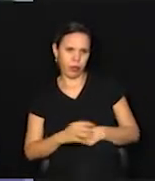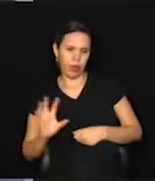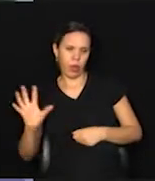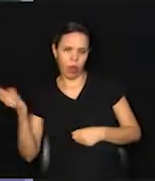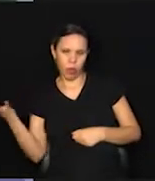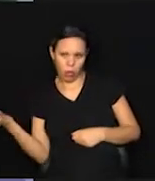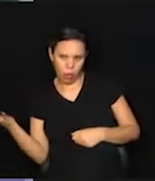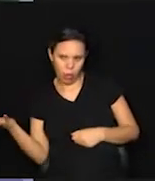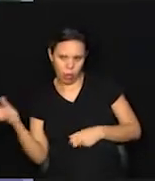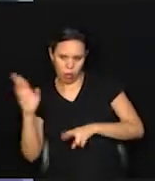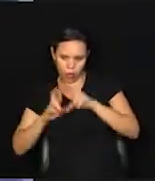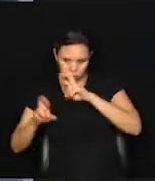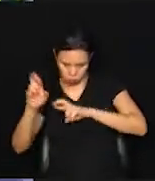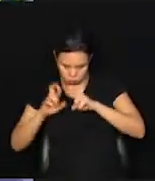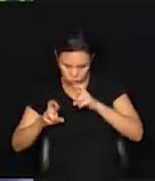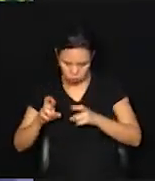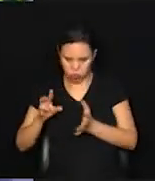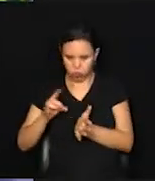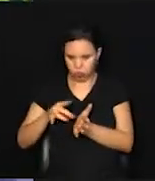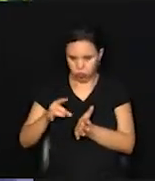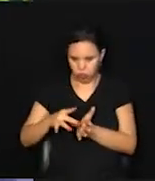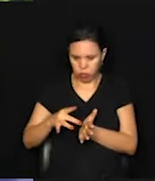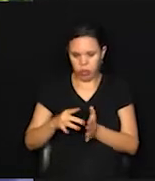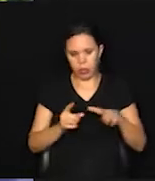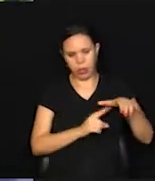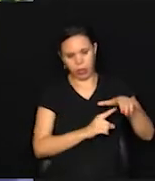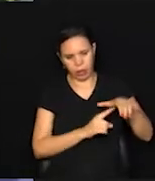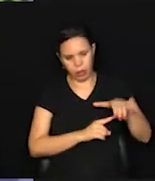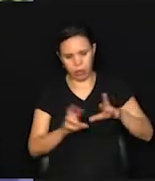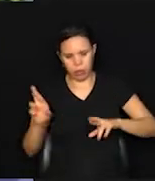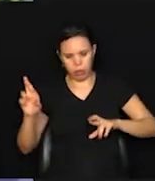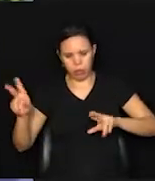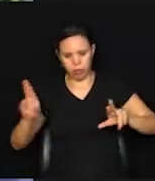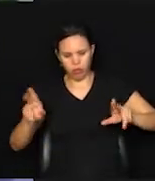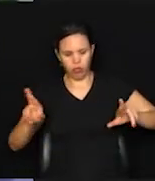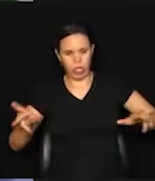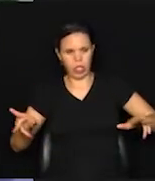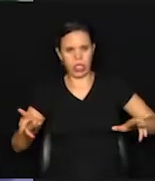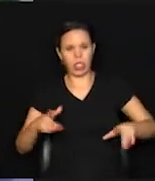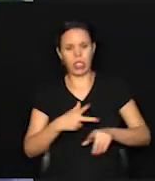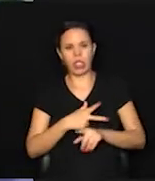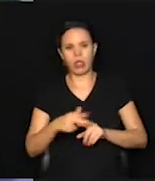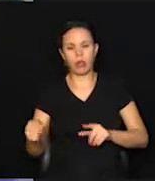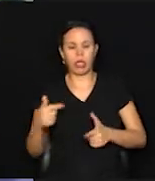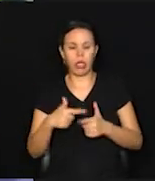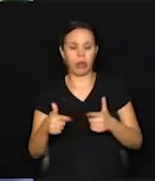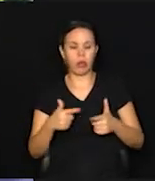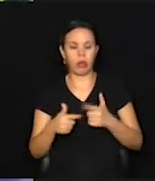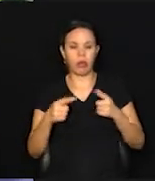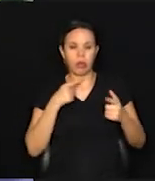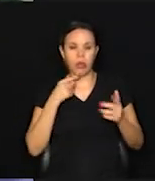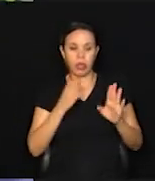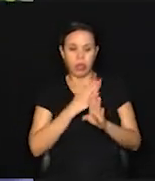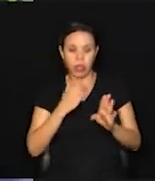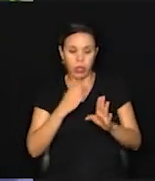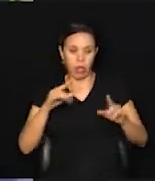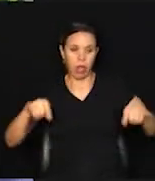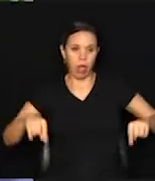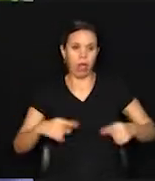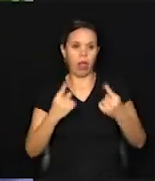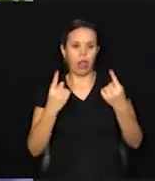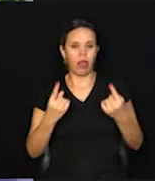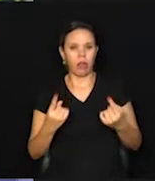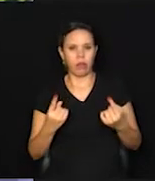acontece em laboratório in vitro e o que acontece na clínica. E superar esse abismo é um desafio, né? E